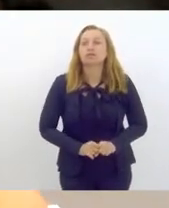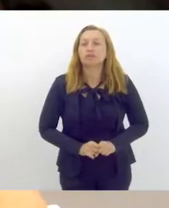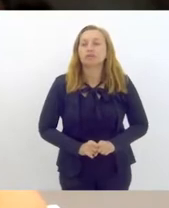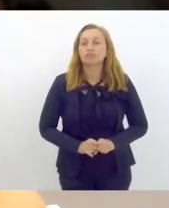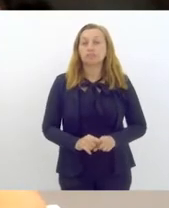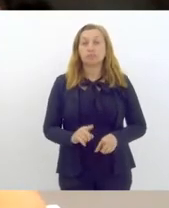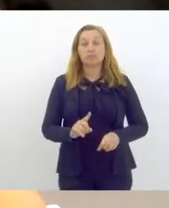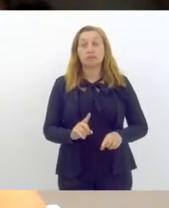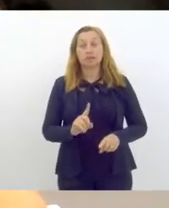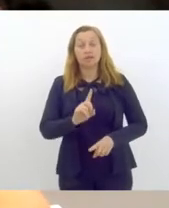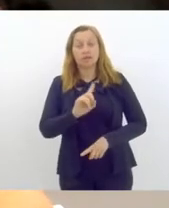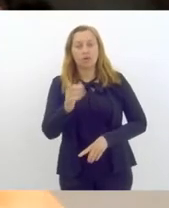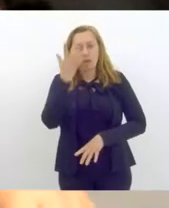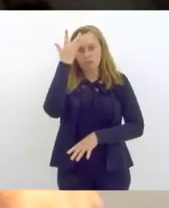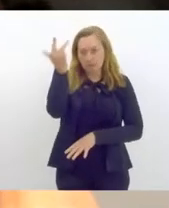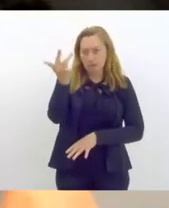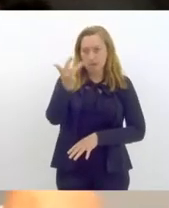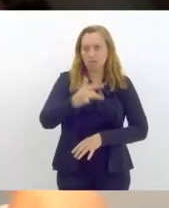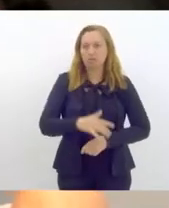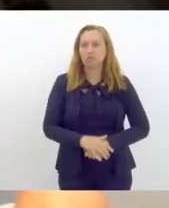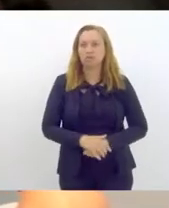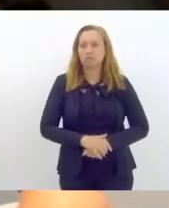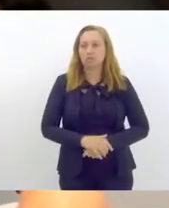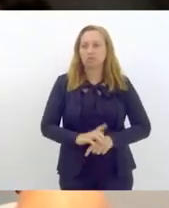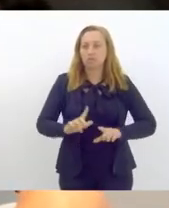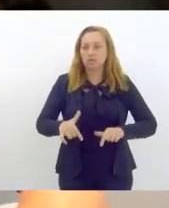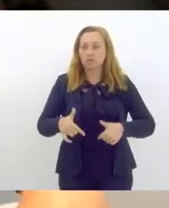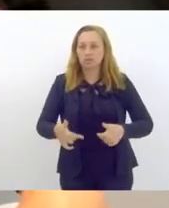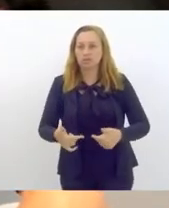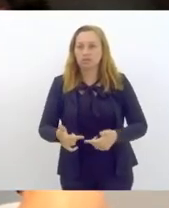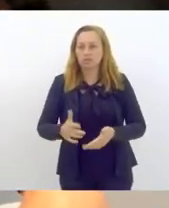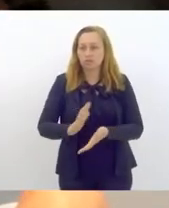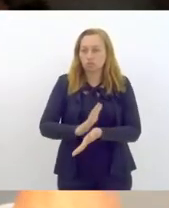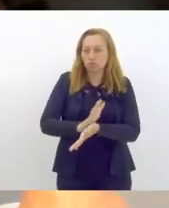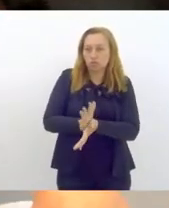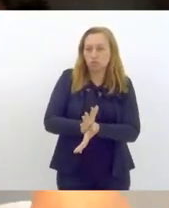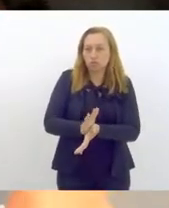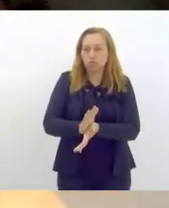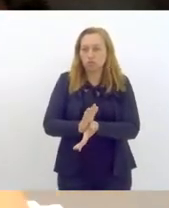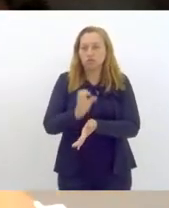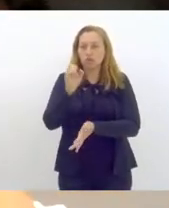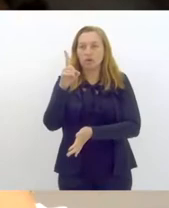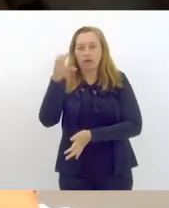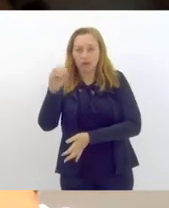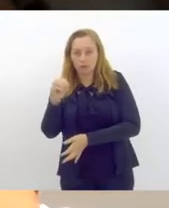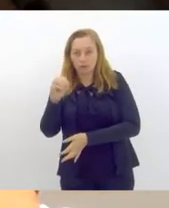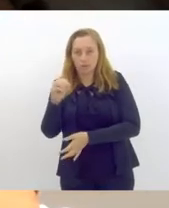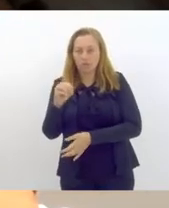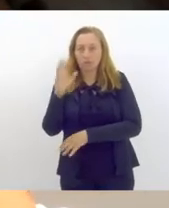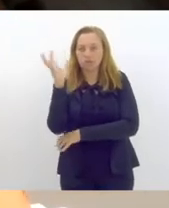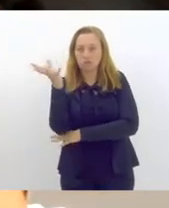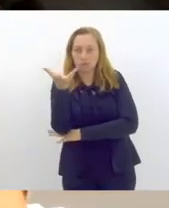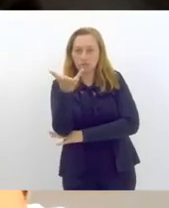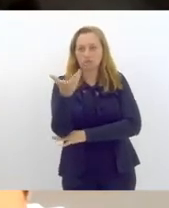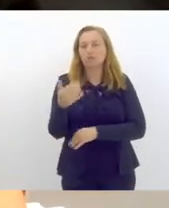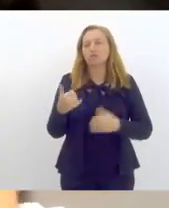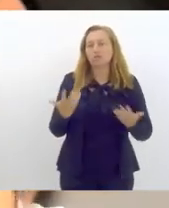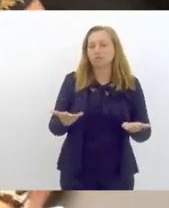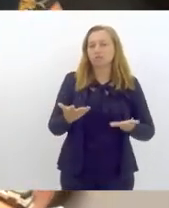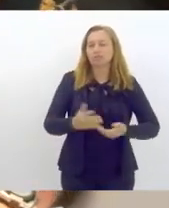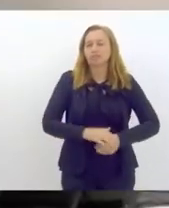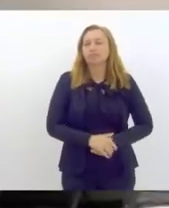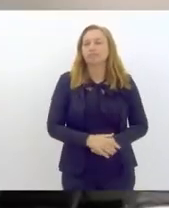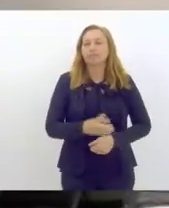amanhã um ato de distúrbio no ecossistema, inclusive para a fauna silvestre. É isso. Estamos aí,